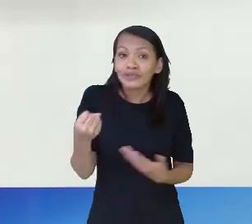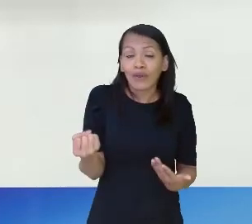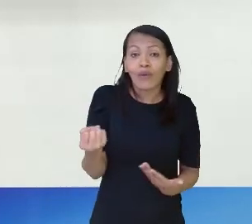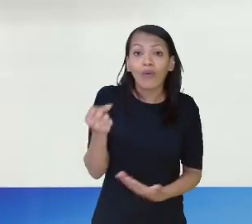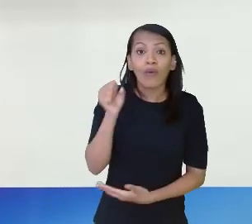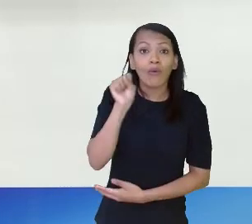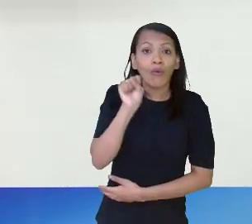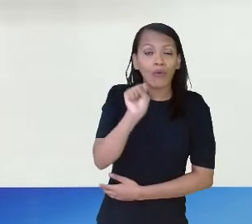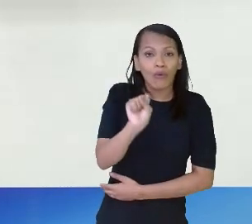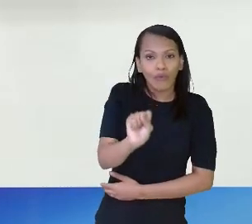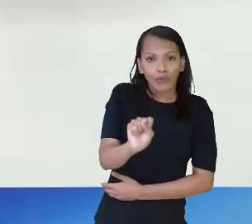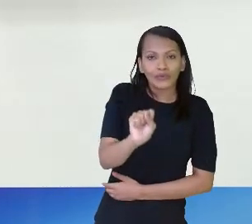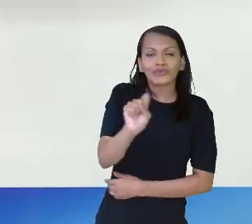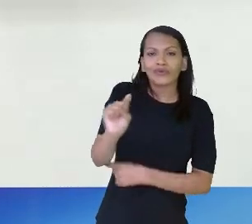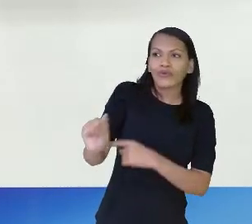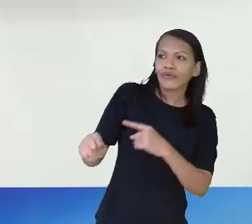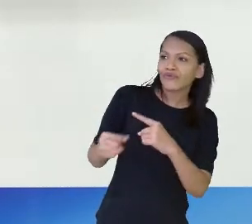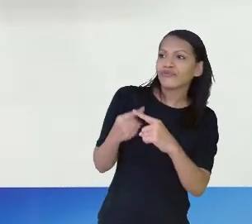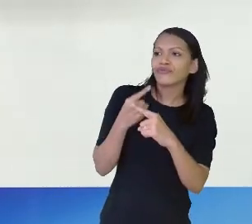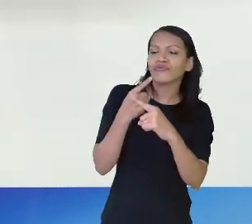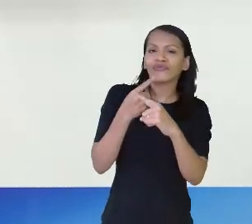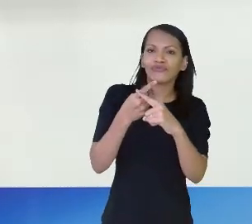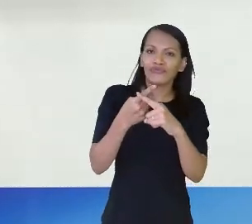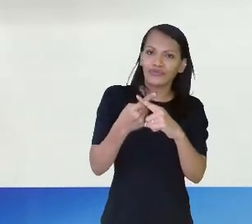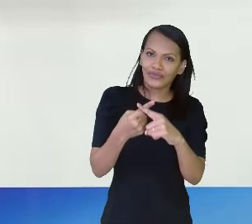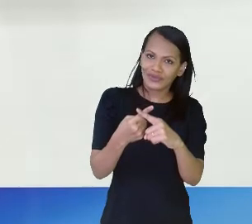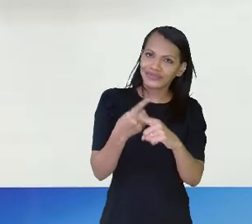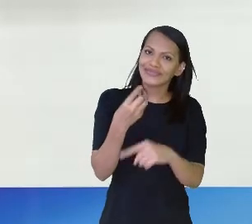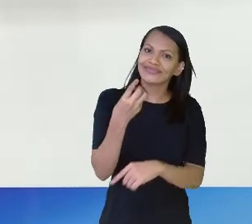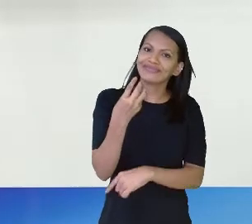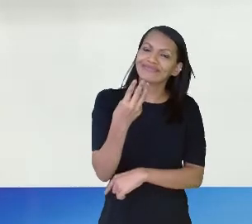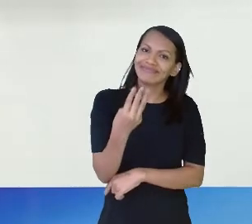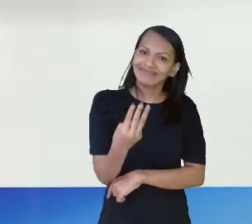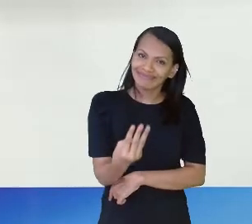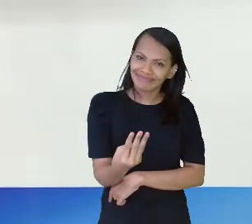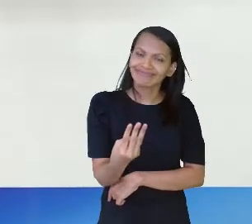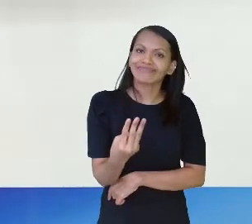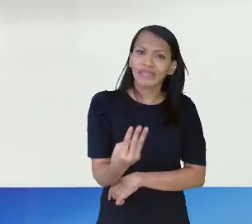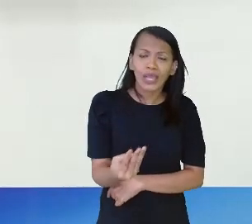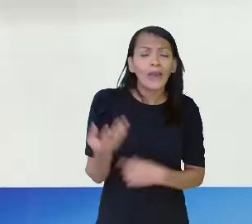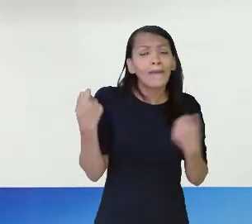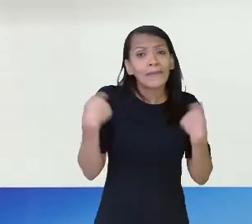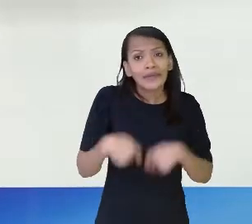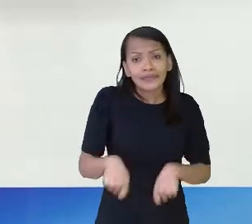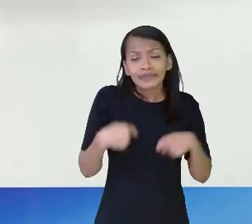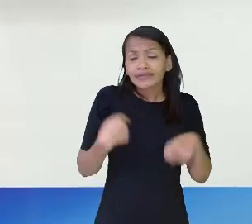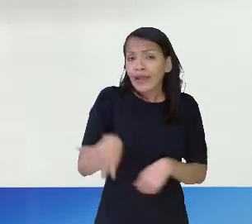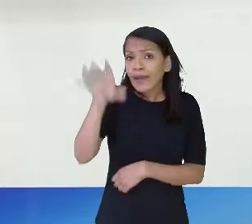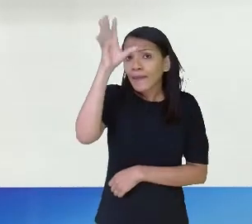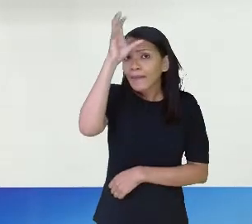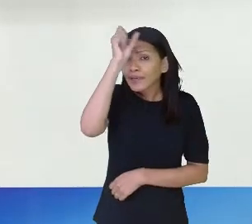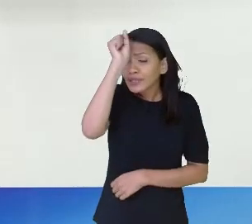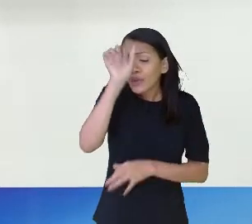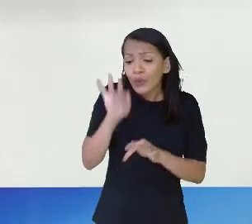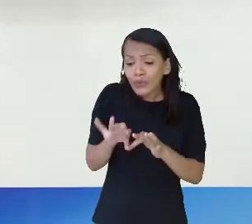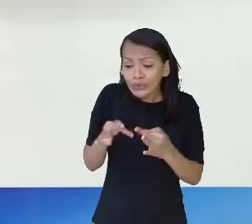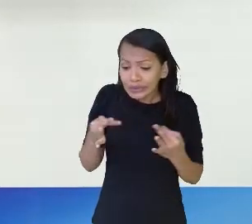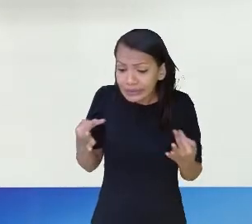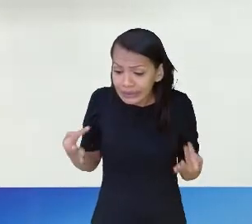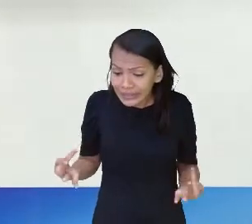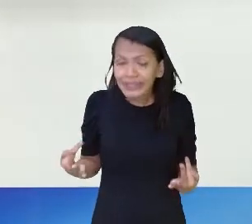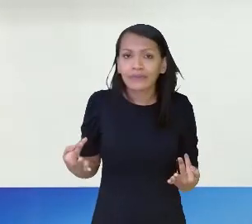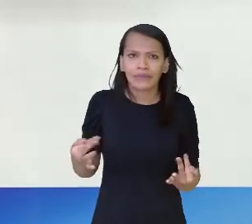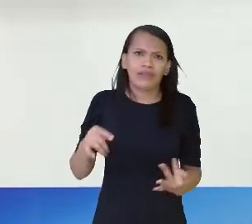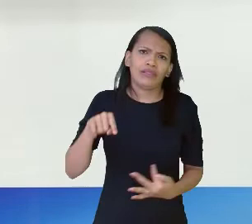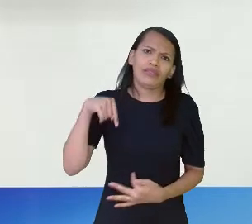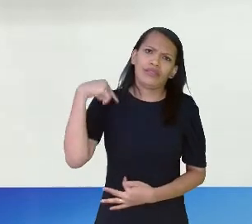Tá, mas a gente precisa aprender o simples para ir para coisas mais profundas, para níveis mais elevados,